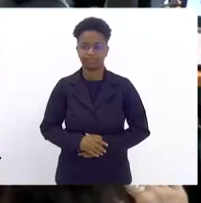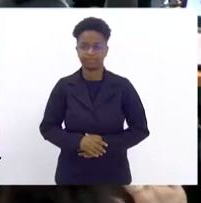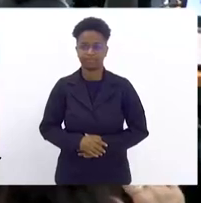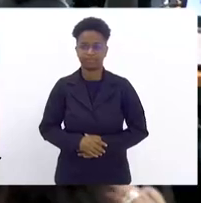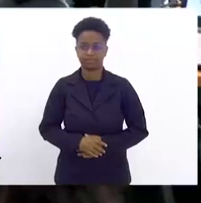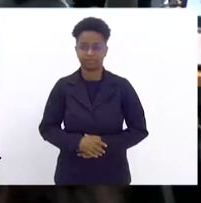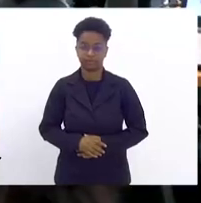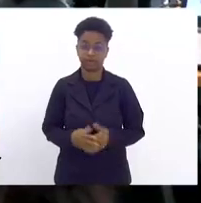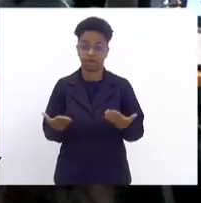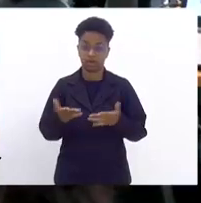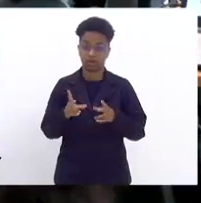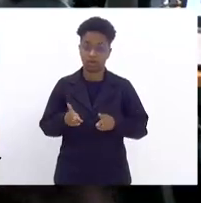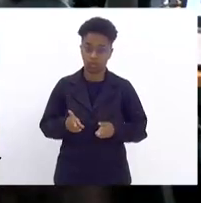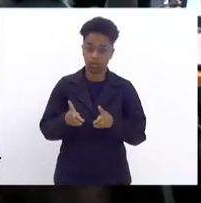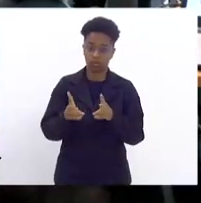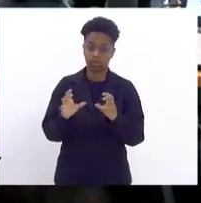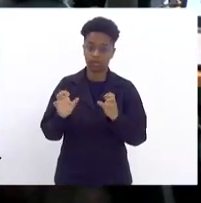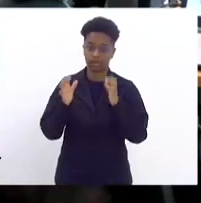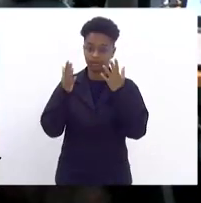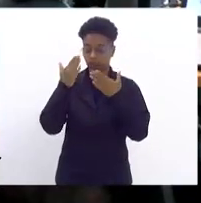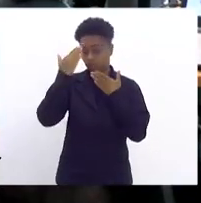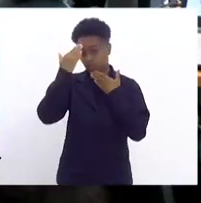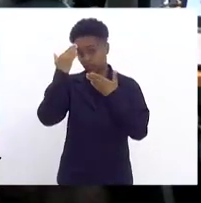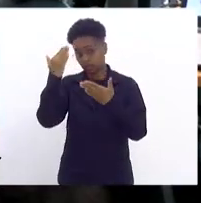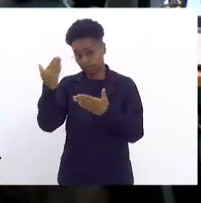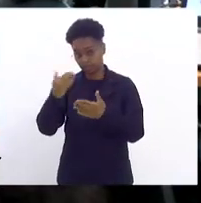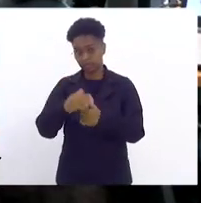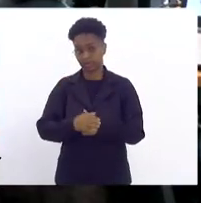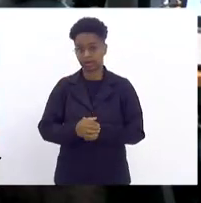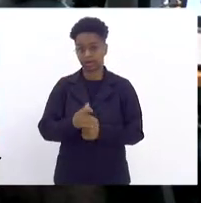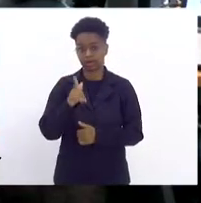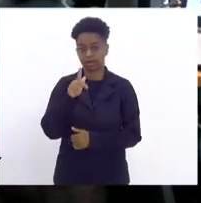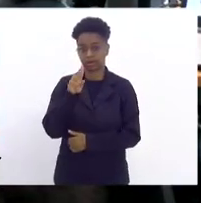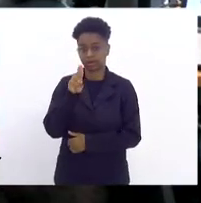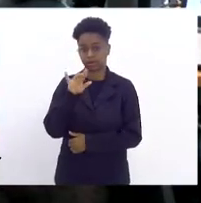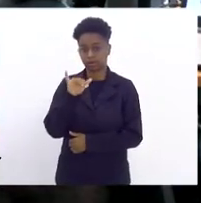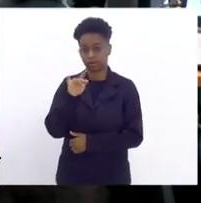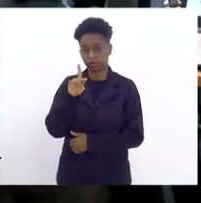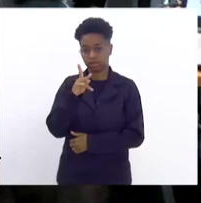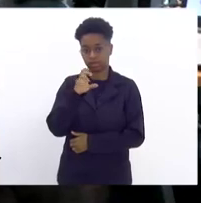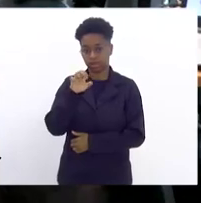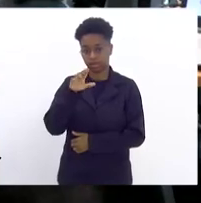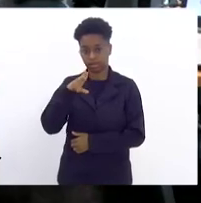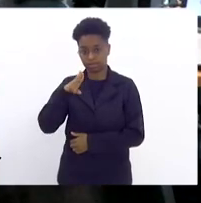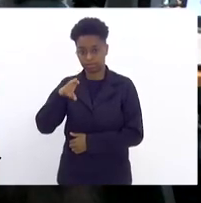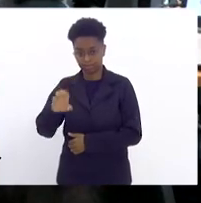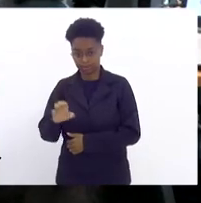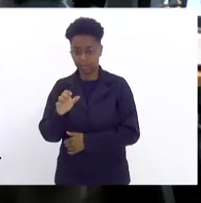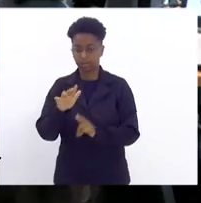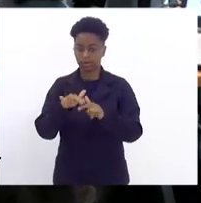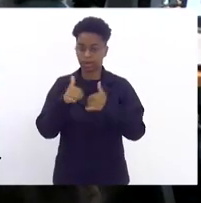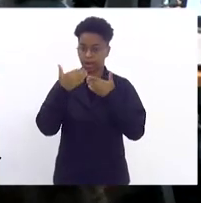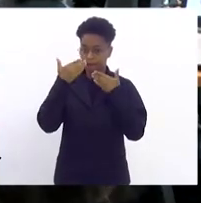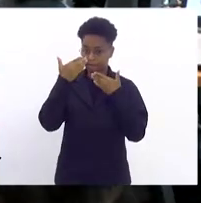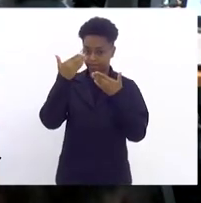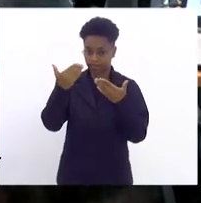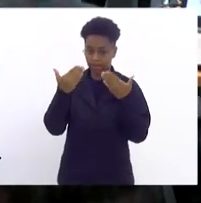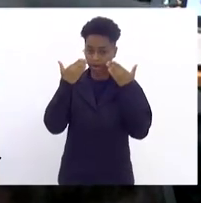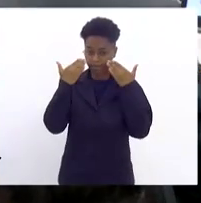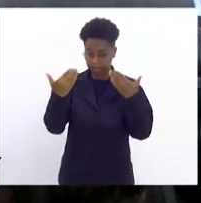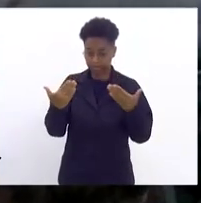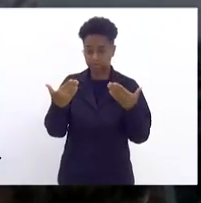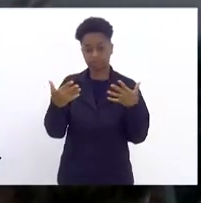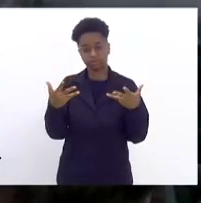andamos continuidade Então esse evento muito obrigado Guilherme pela pela apresentação essa